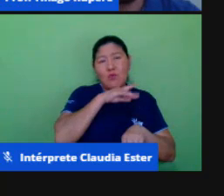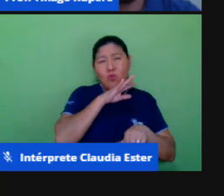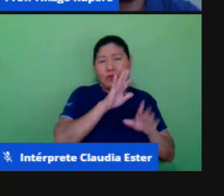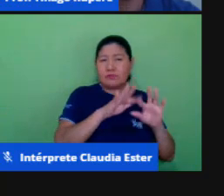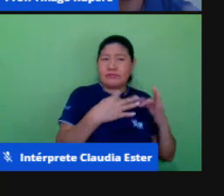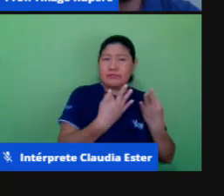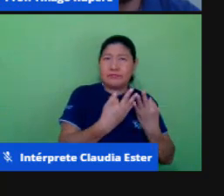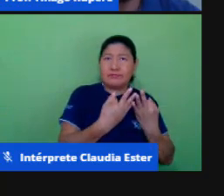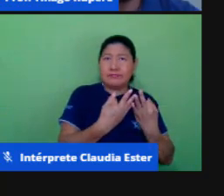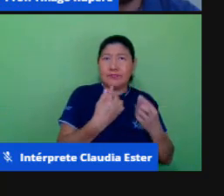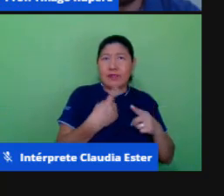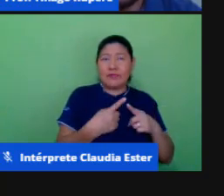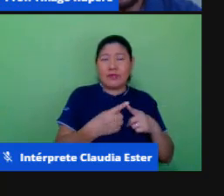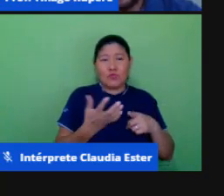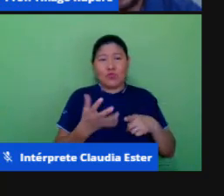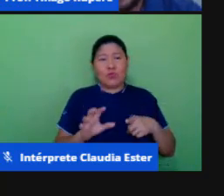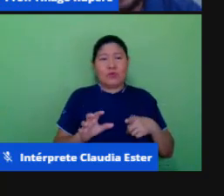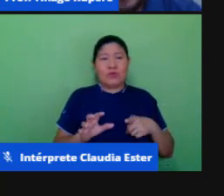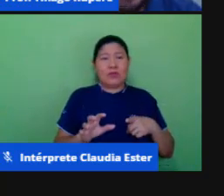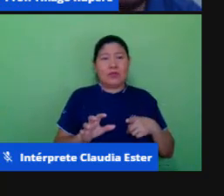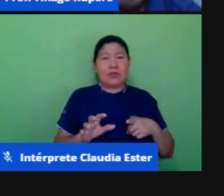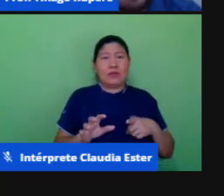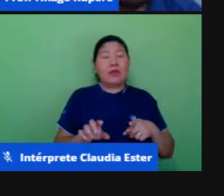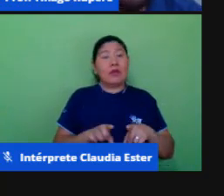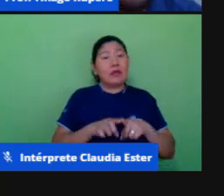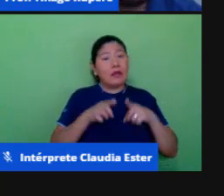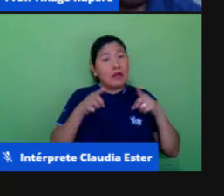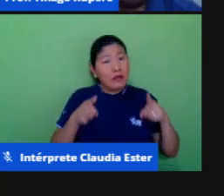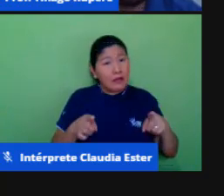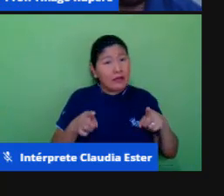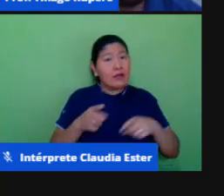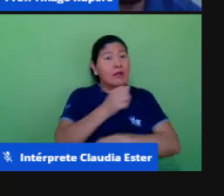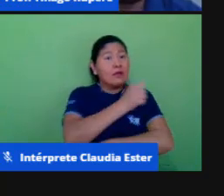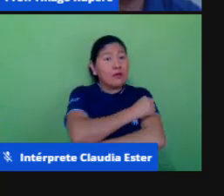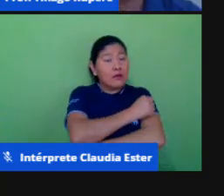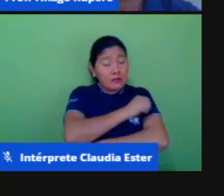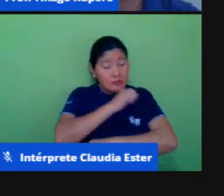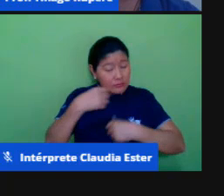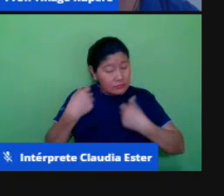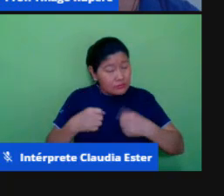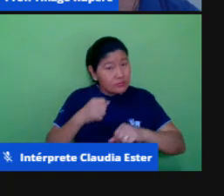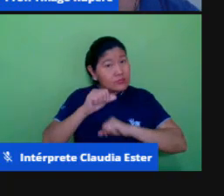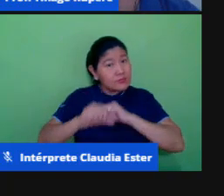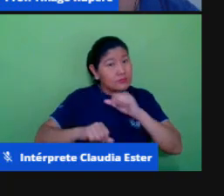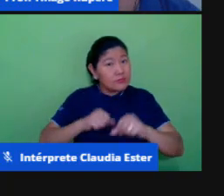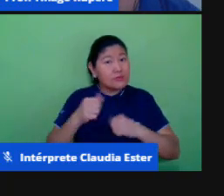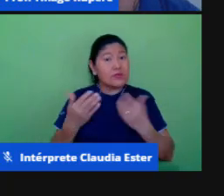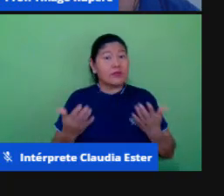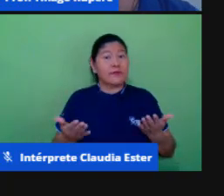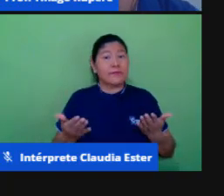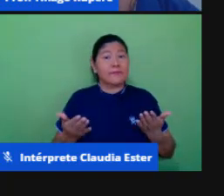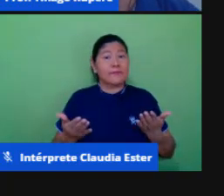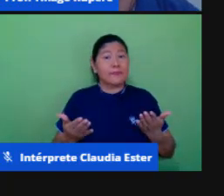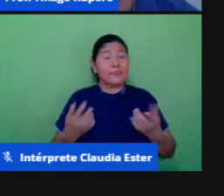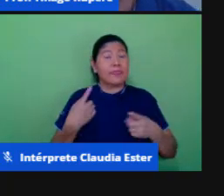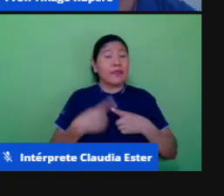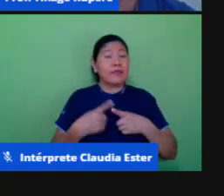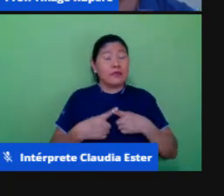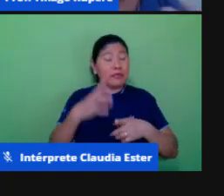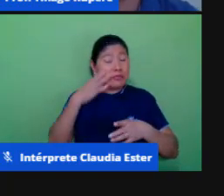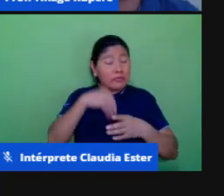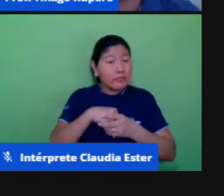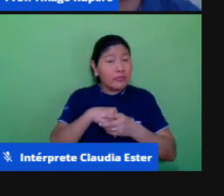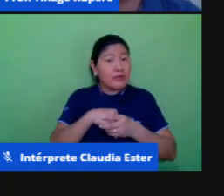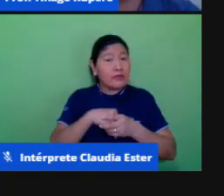transição. O aluno precisa, dentro das metodologias ativas, principalmente, ele precisa ter essa